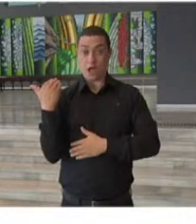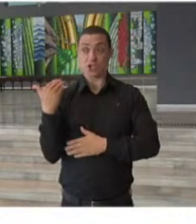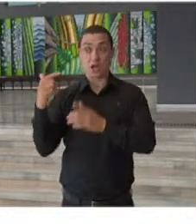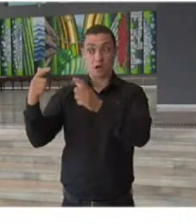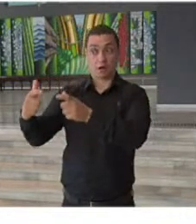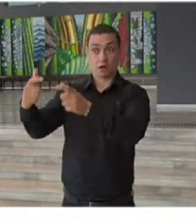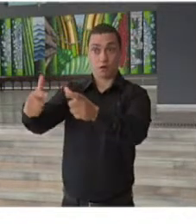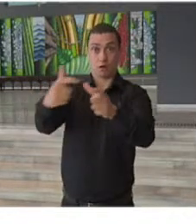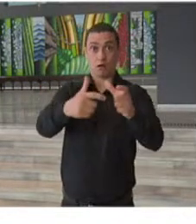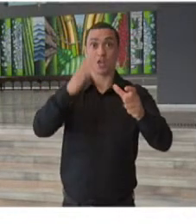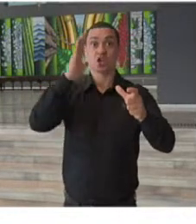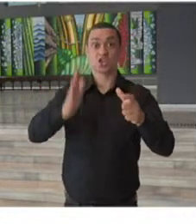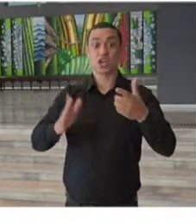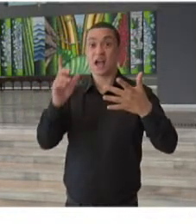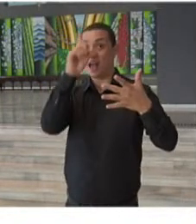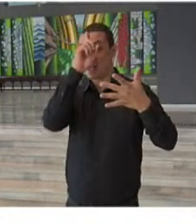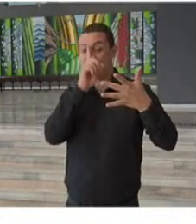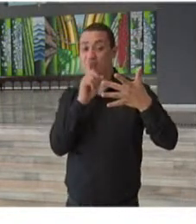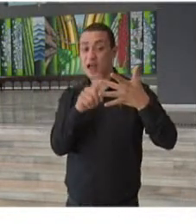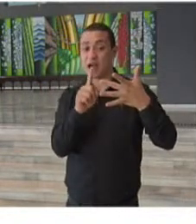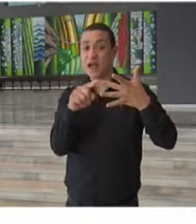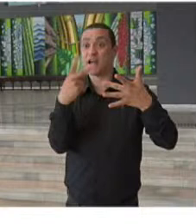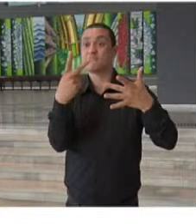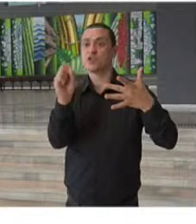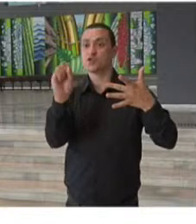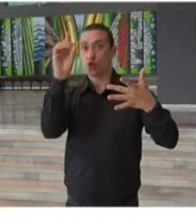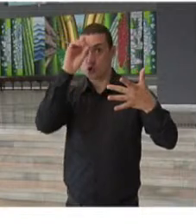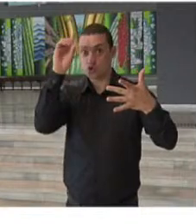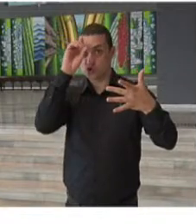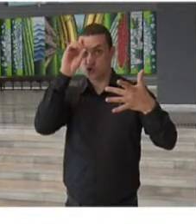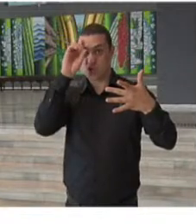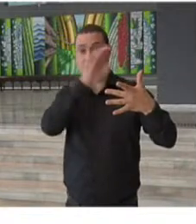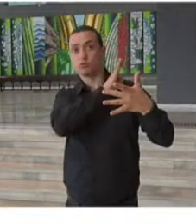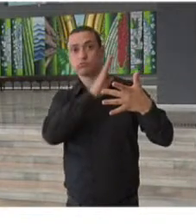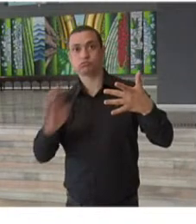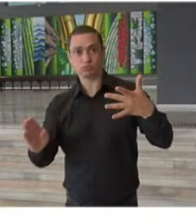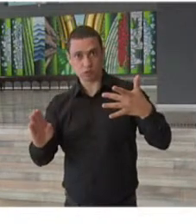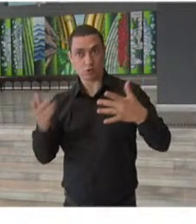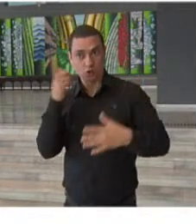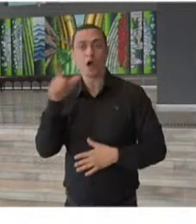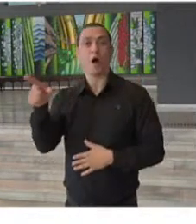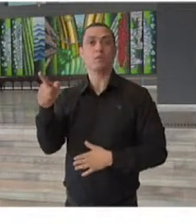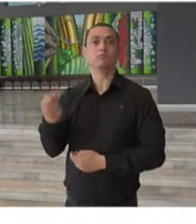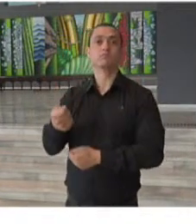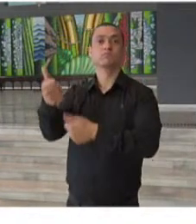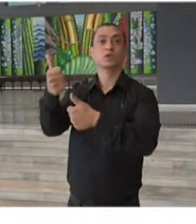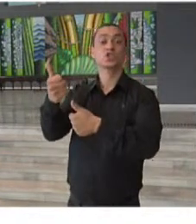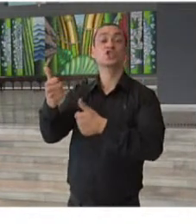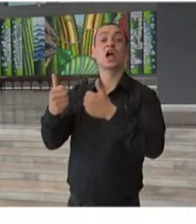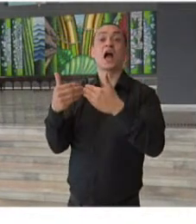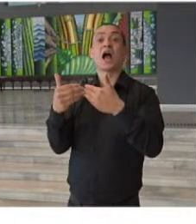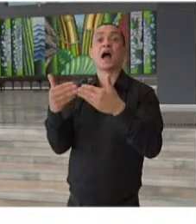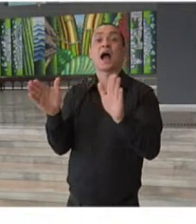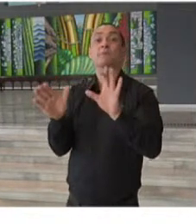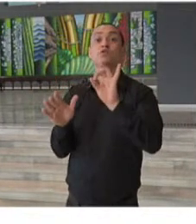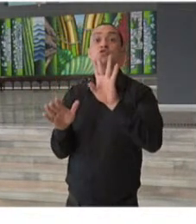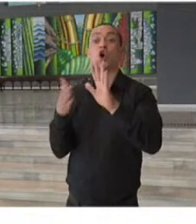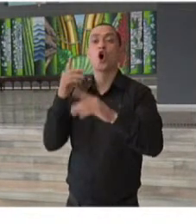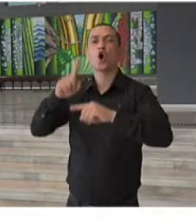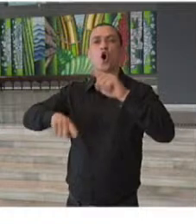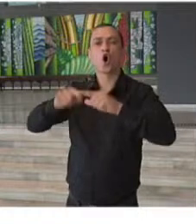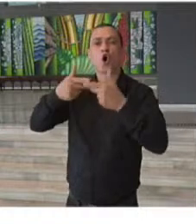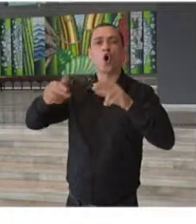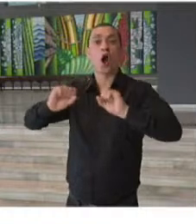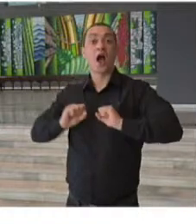já estivessem com 28 dias no amarelo, consecutivas, né, a possibilidade de abertura para